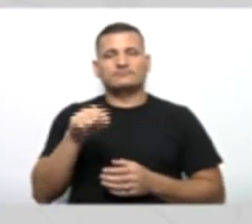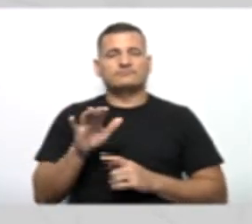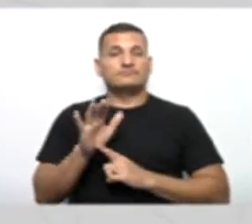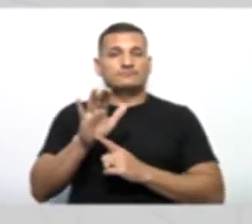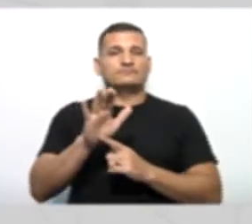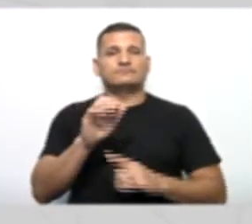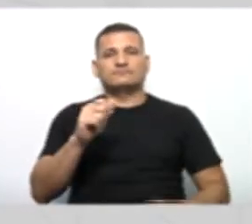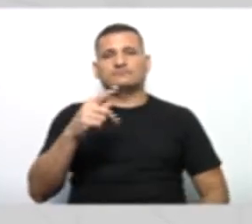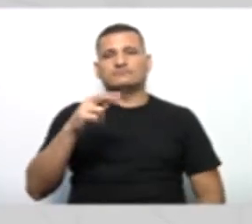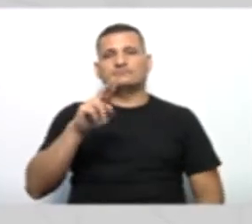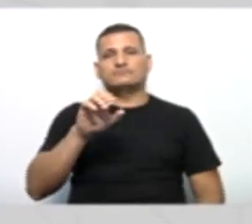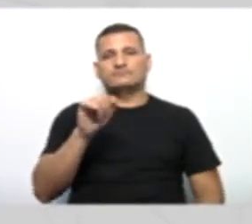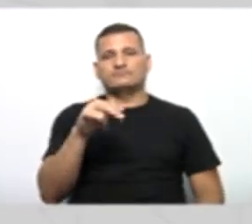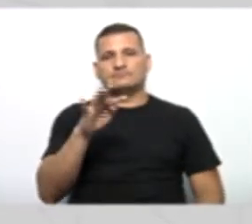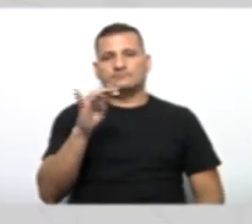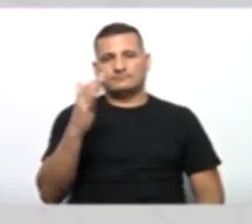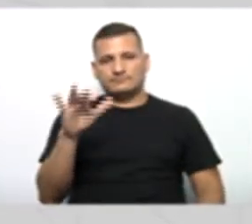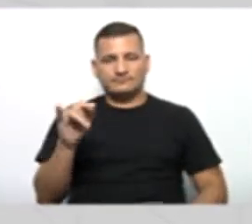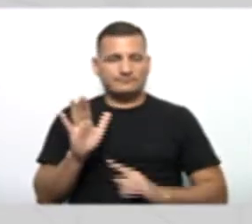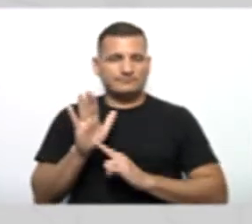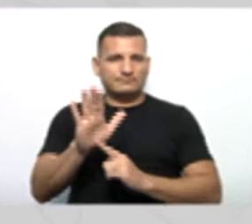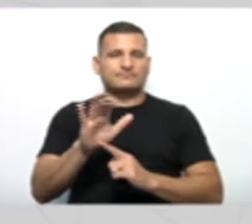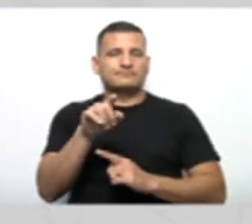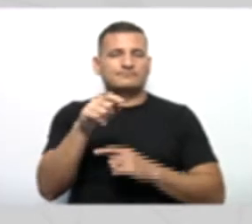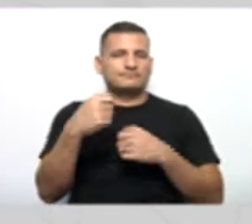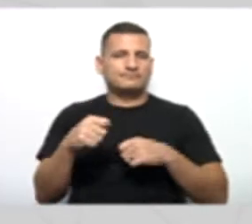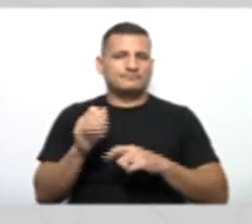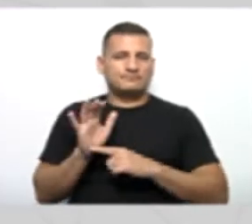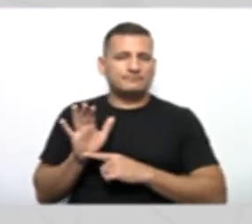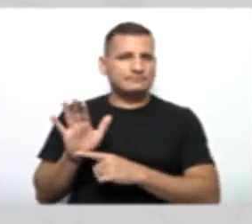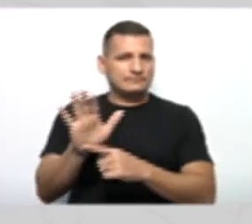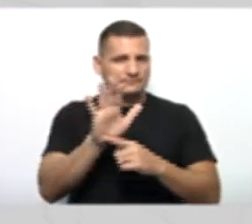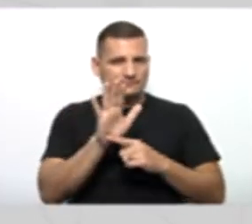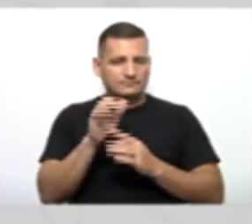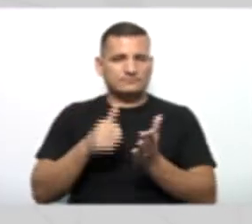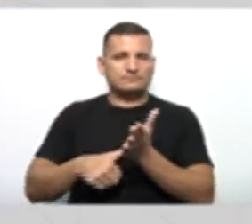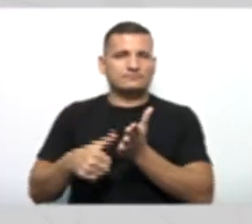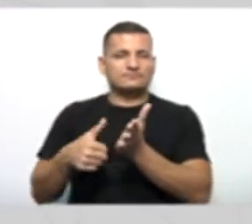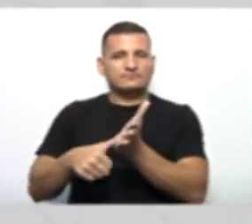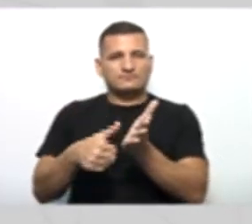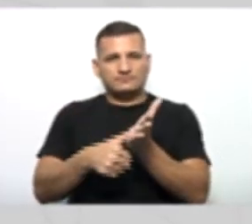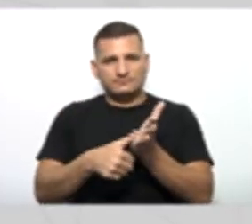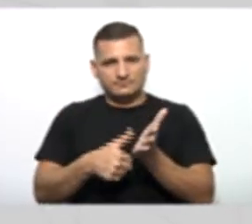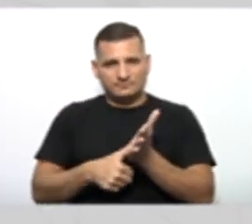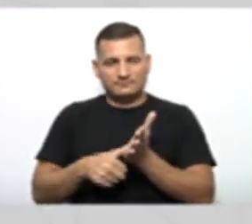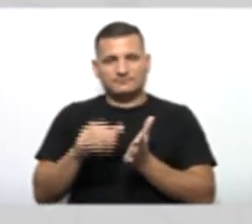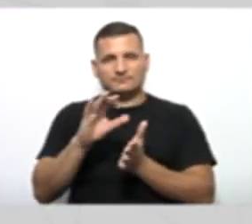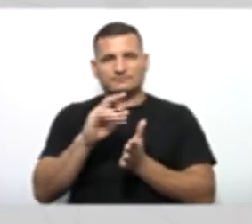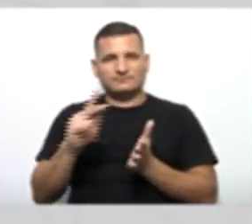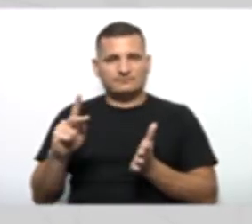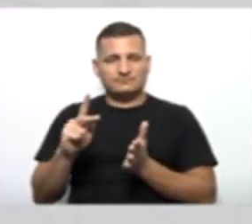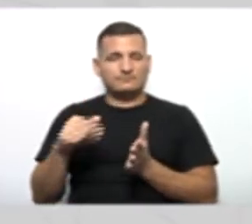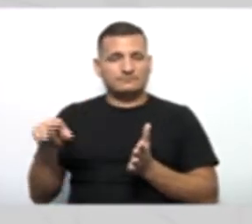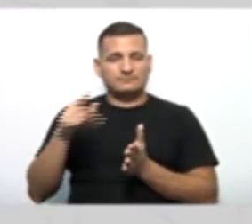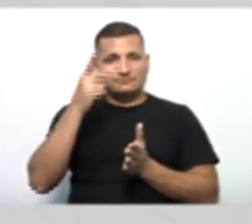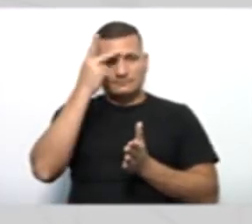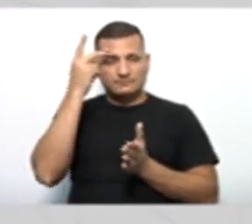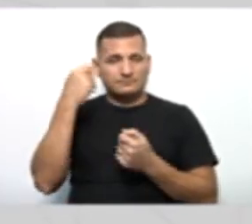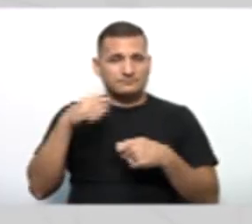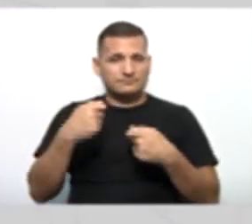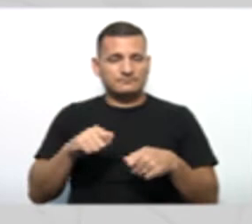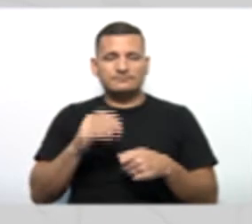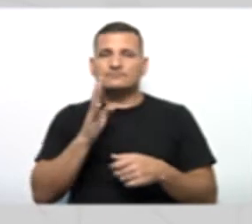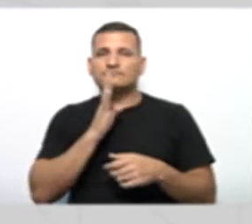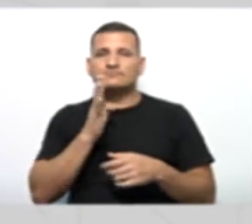apresentação você precisa apresentar a cooperativa do qual você faz parte as pessoas precisam